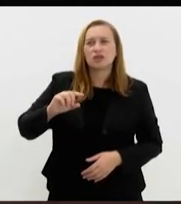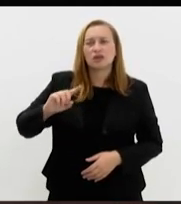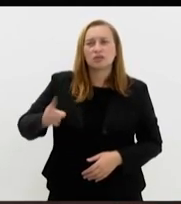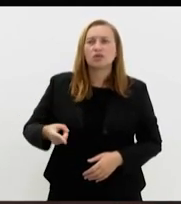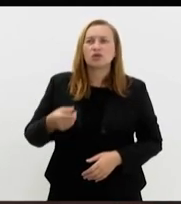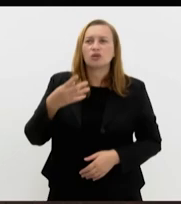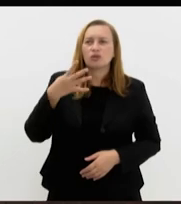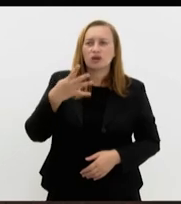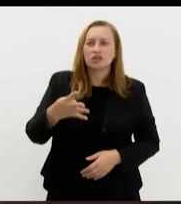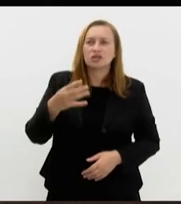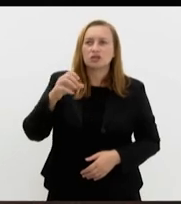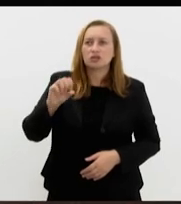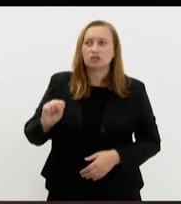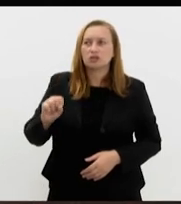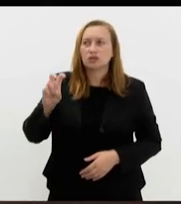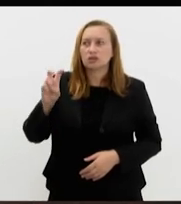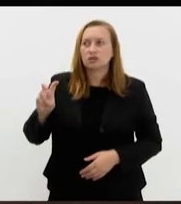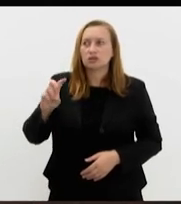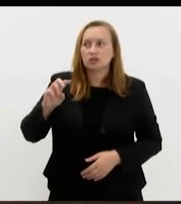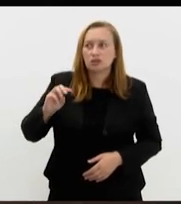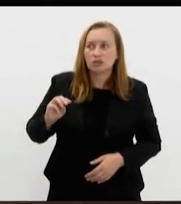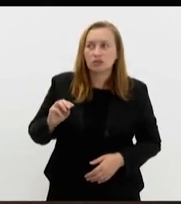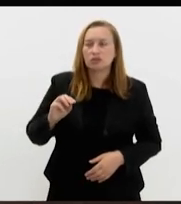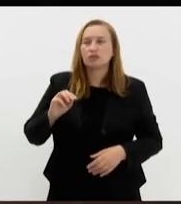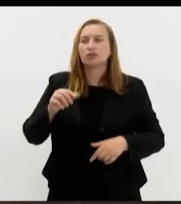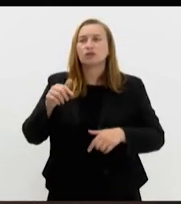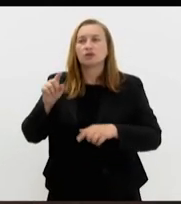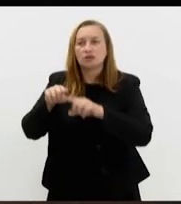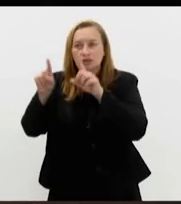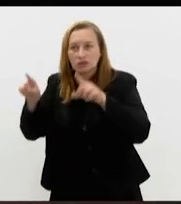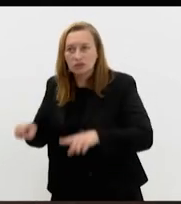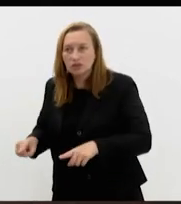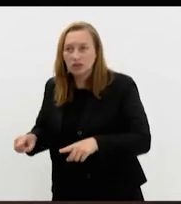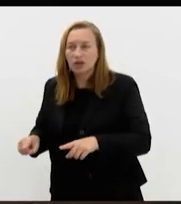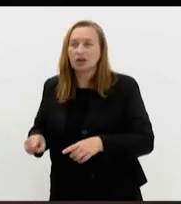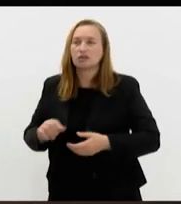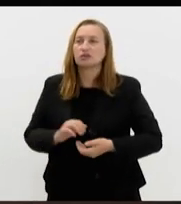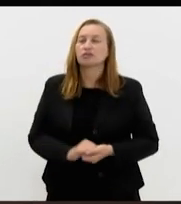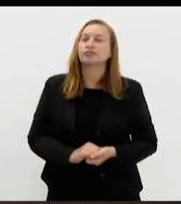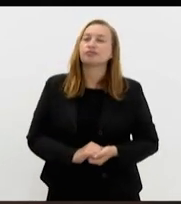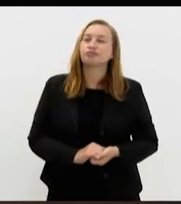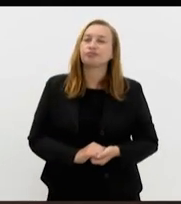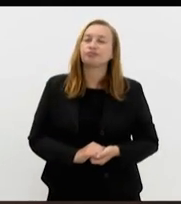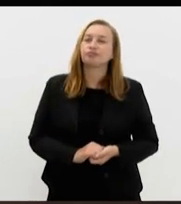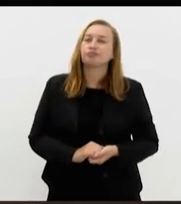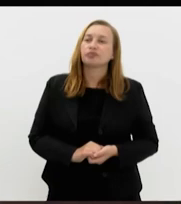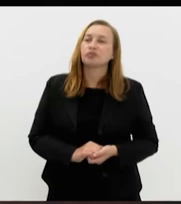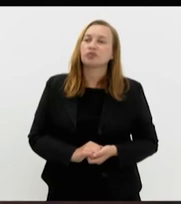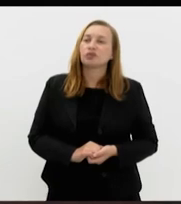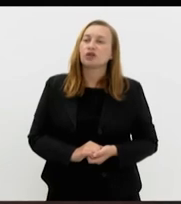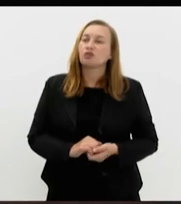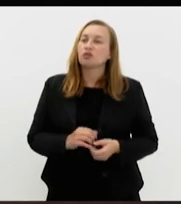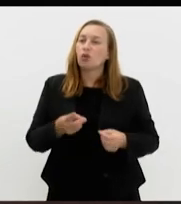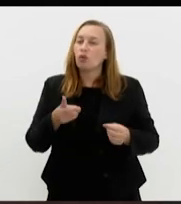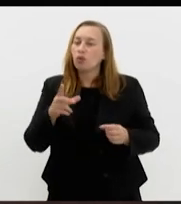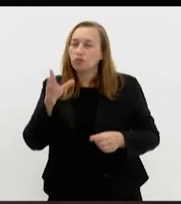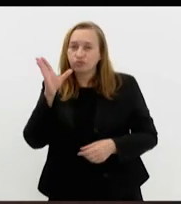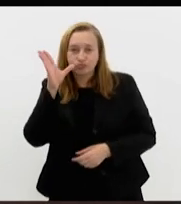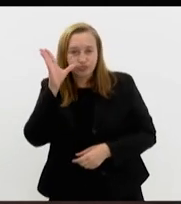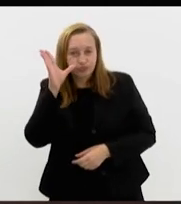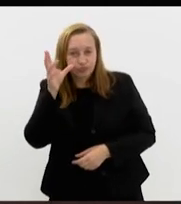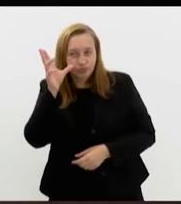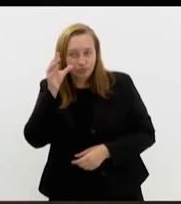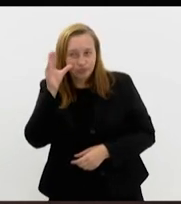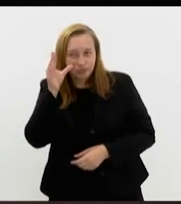11.485 funcionários de confiança em cargos comissionários. E que o que foi verificado agora é que